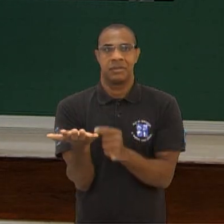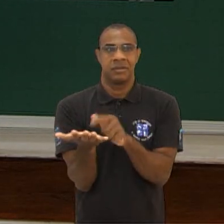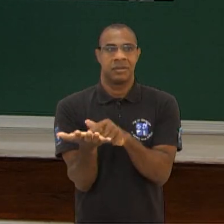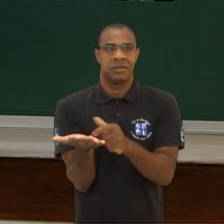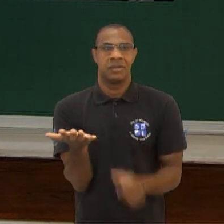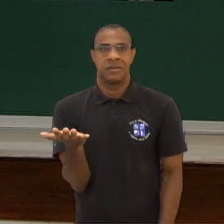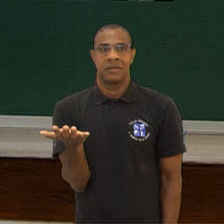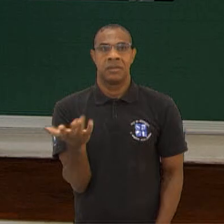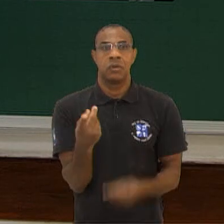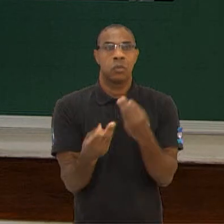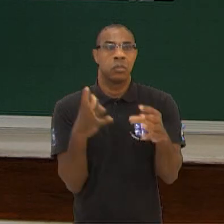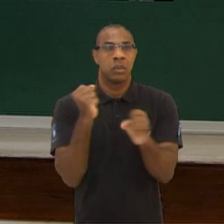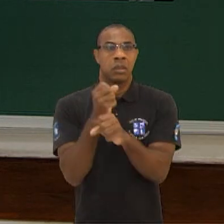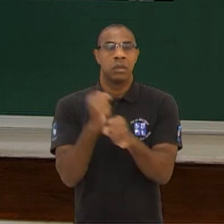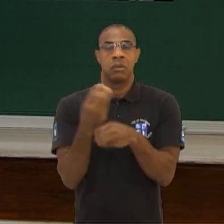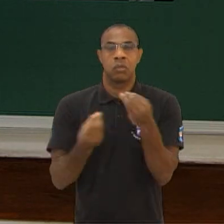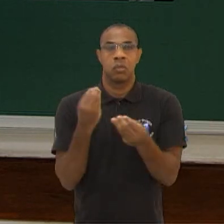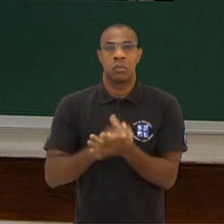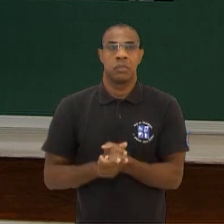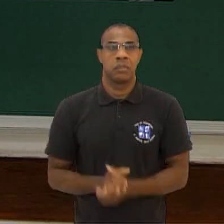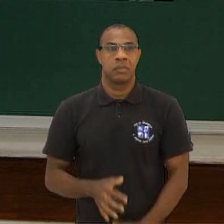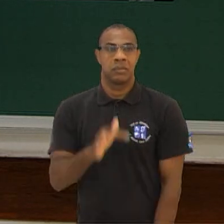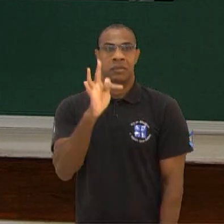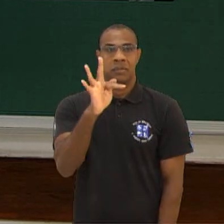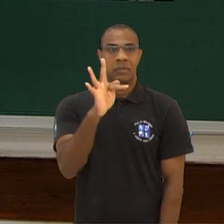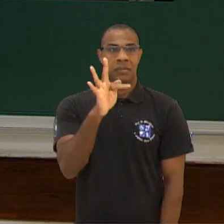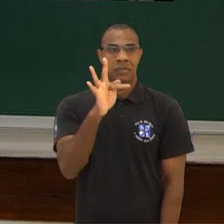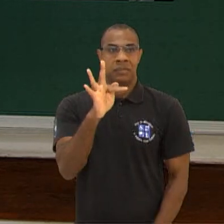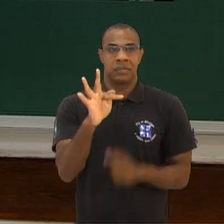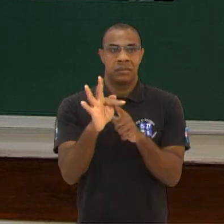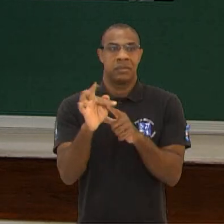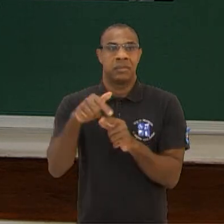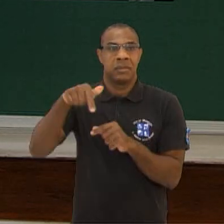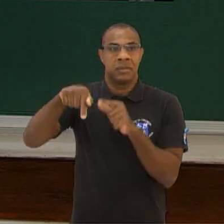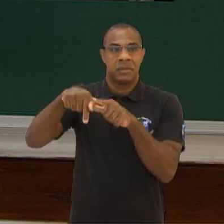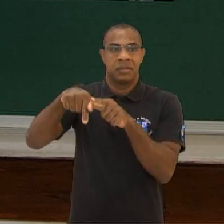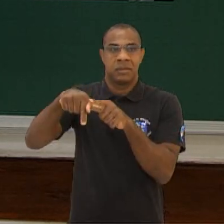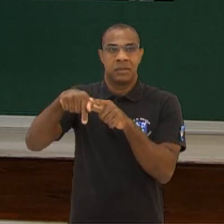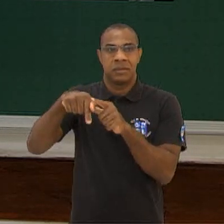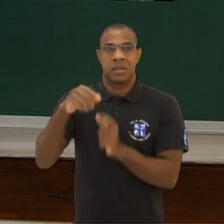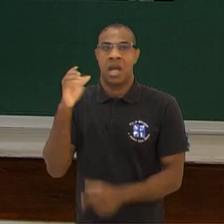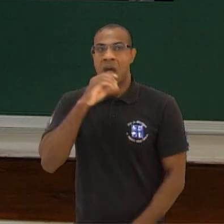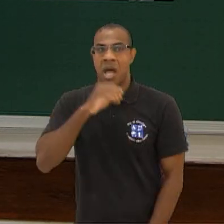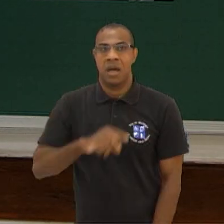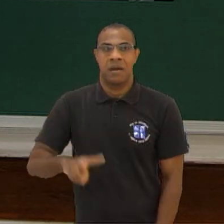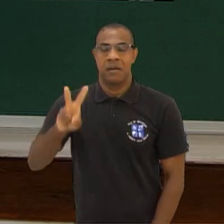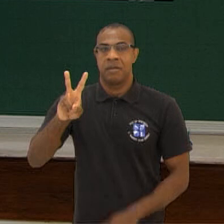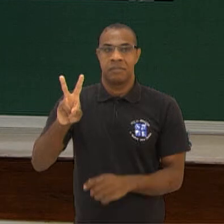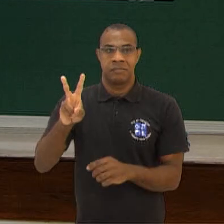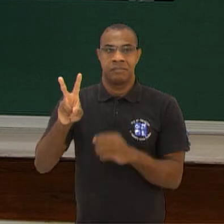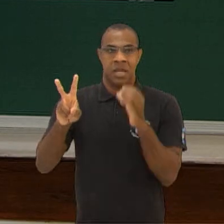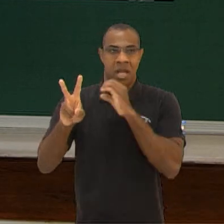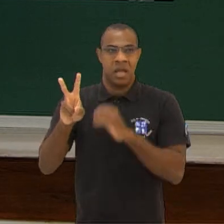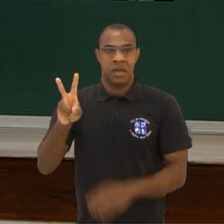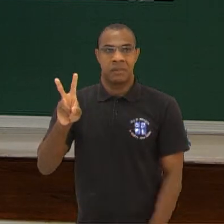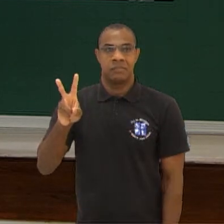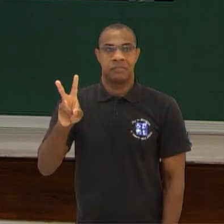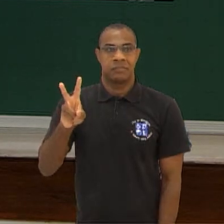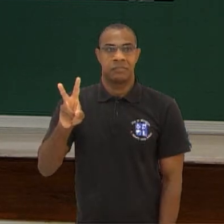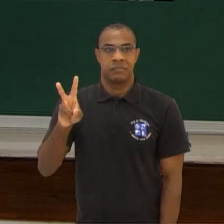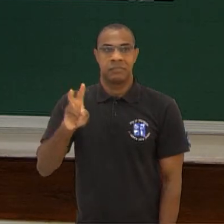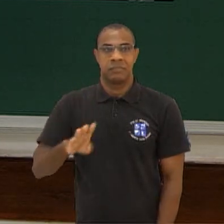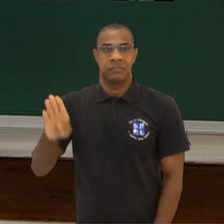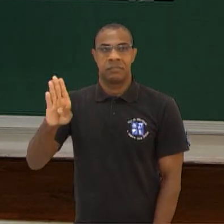força, como é que é calculada? Carga elétrica em coulombs, vezes velocidade em metros por segundo, vezes o campo